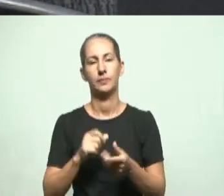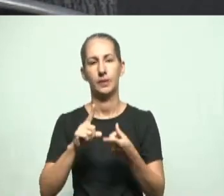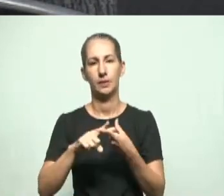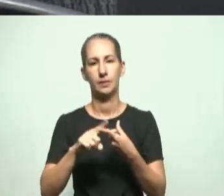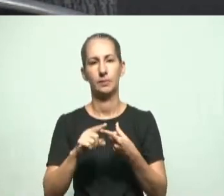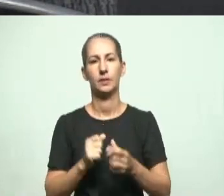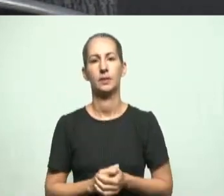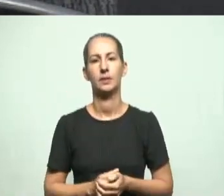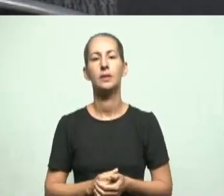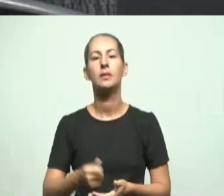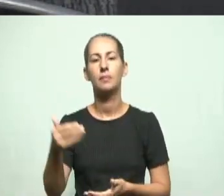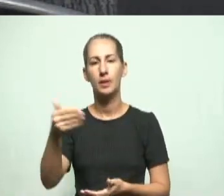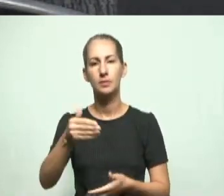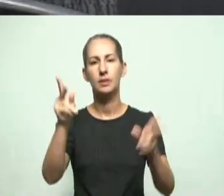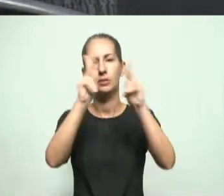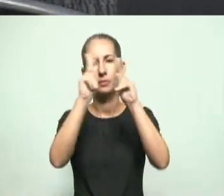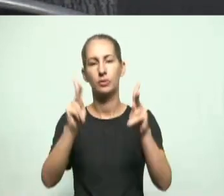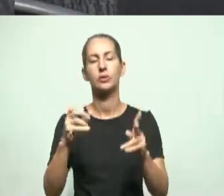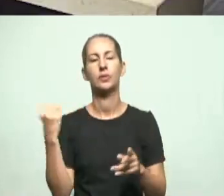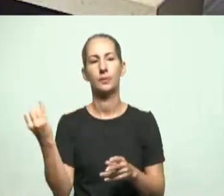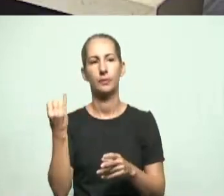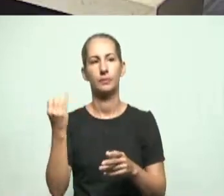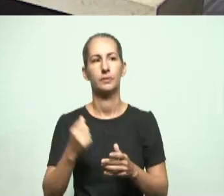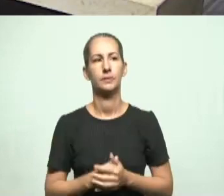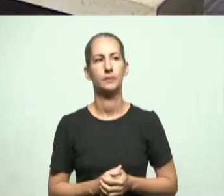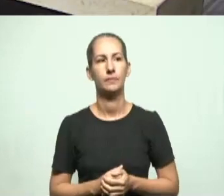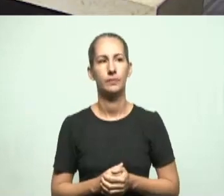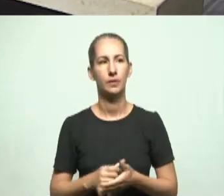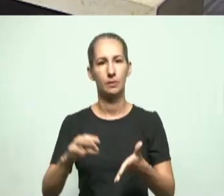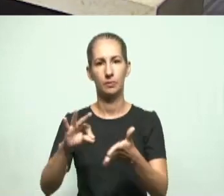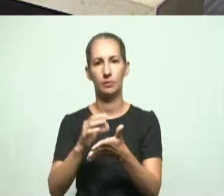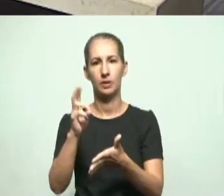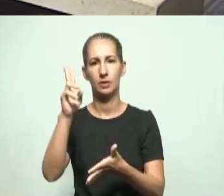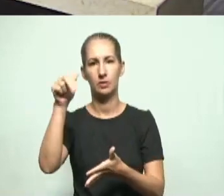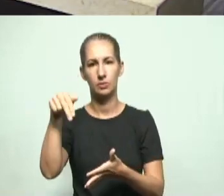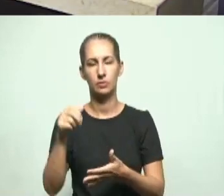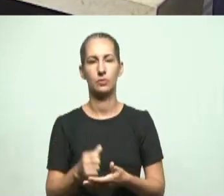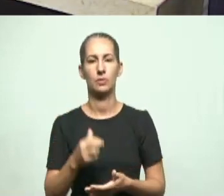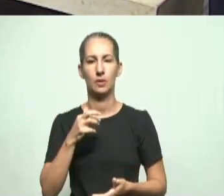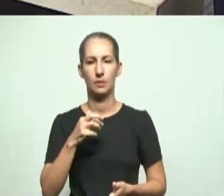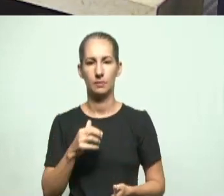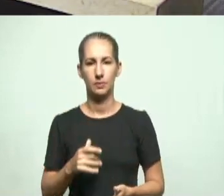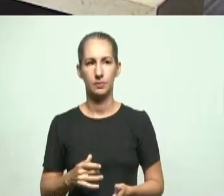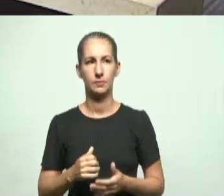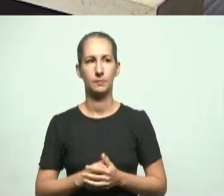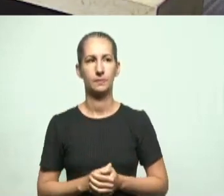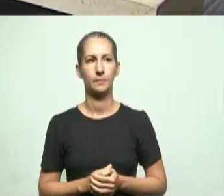fazer parte desse projeto, que é muito importante. Tá para subscrever Anderson Lopes, Bispo Francisco,